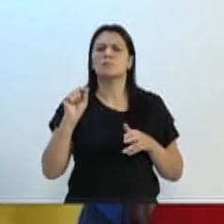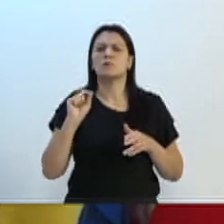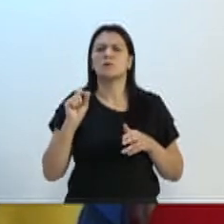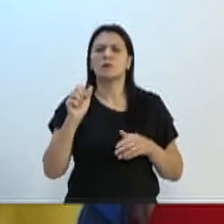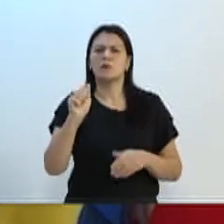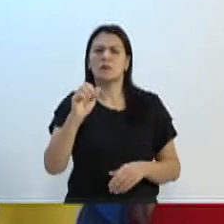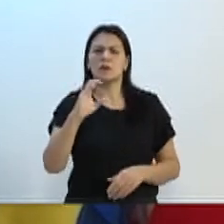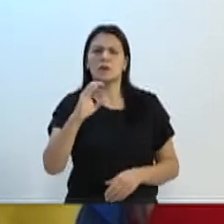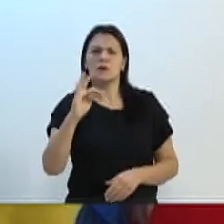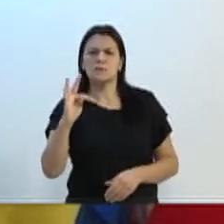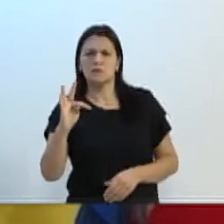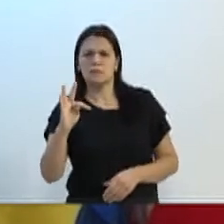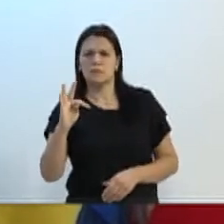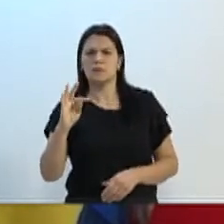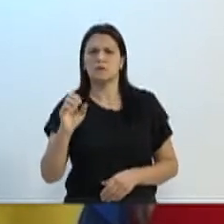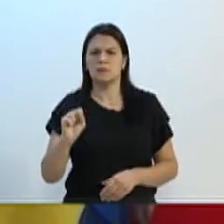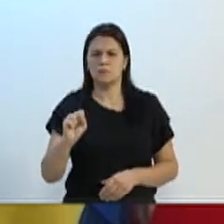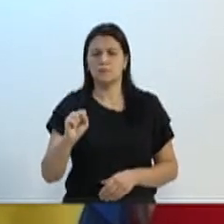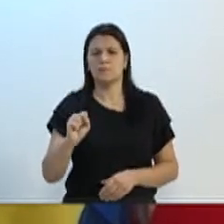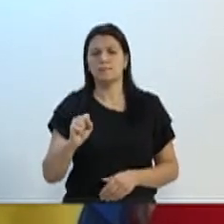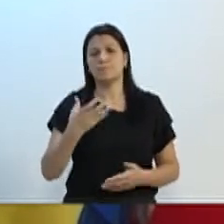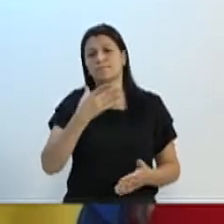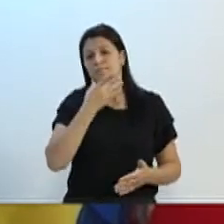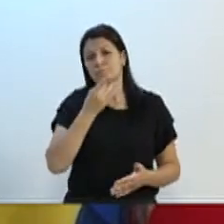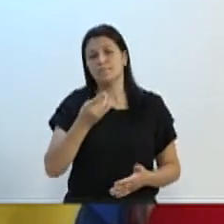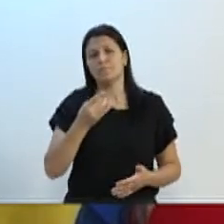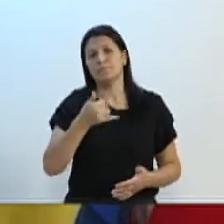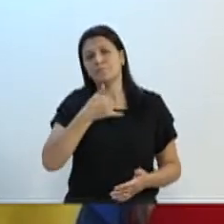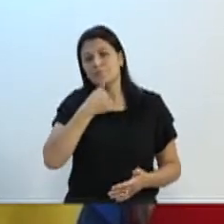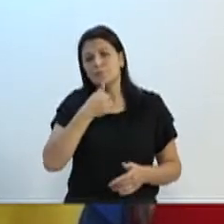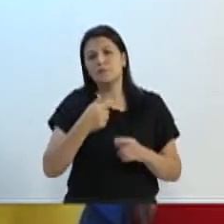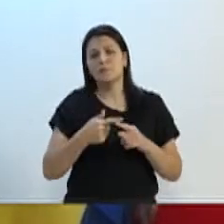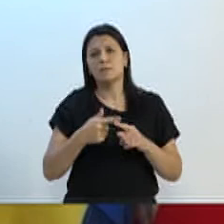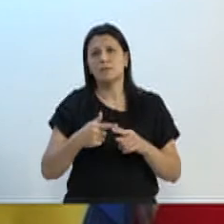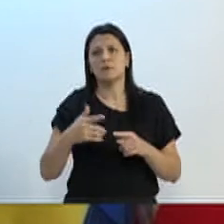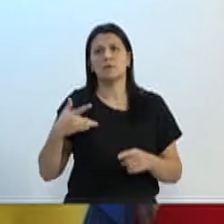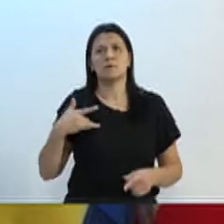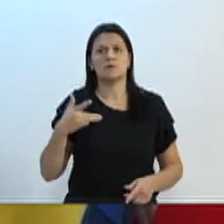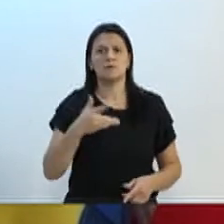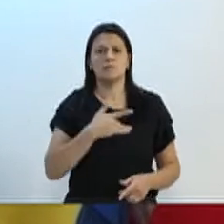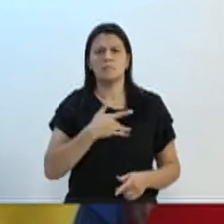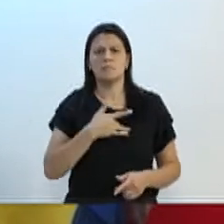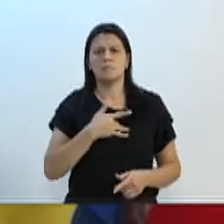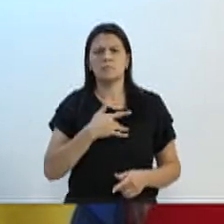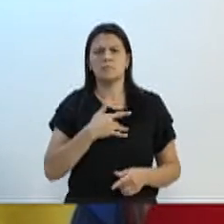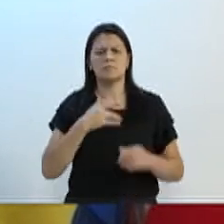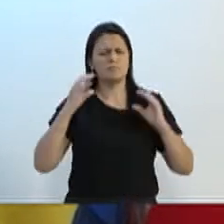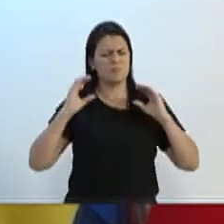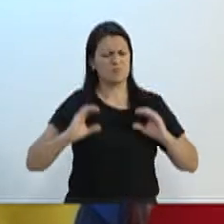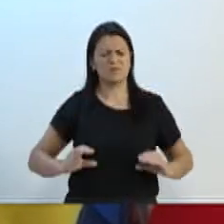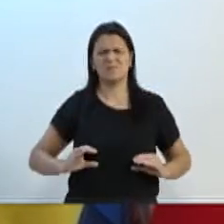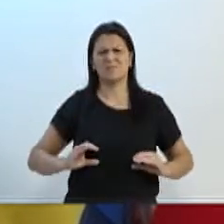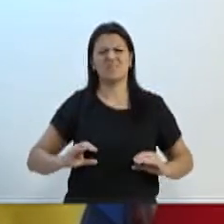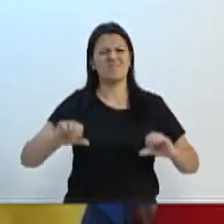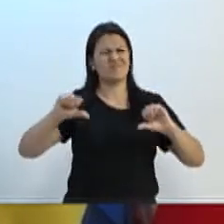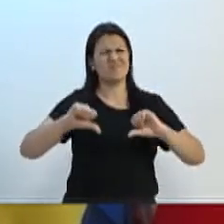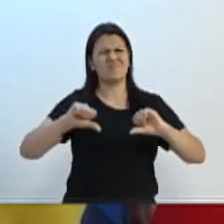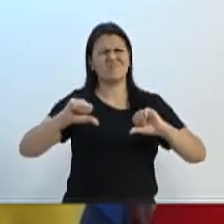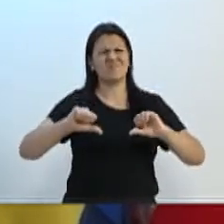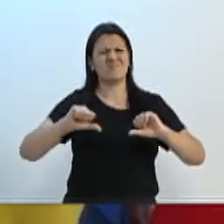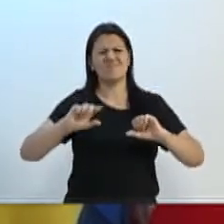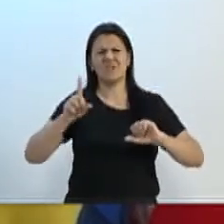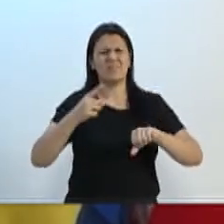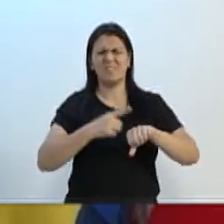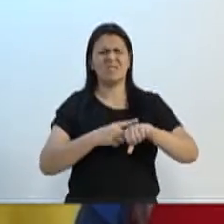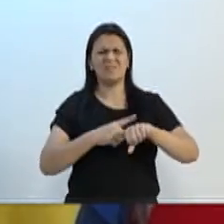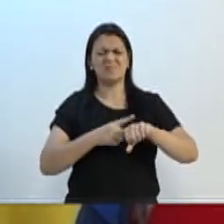ACTs, nós tivemos mais um episódio, acho lamentável, em relação à questão da saúde. Prefeito Mário, essa é uma postura pequena, não é uma postura republicana. Eu acho que não é um tempo,